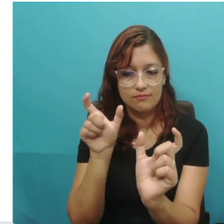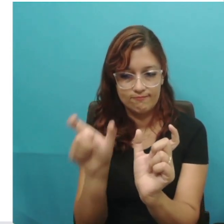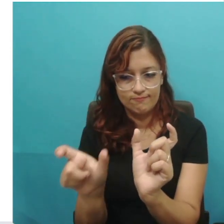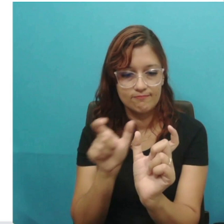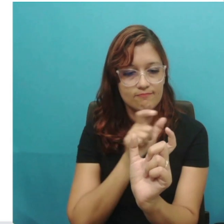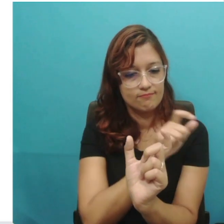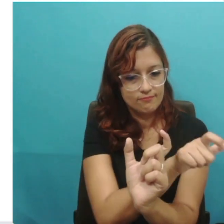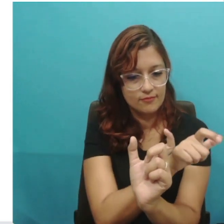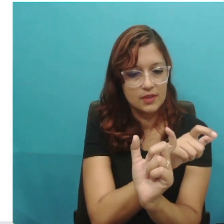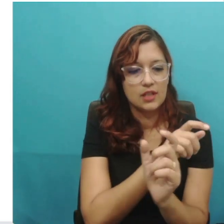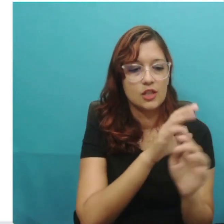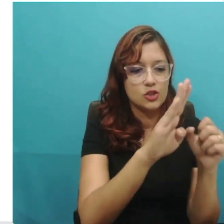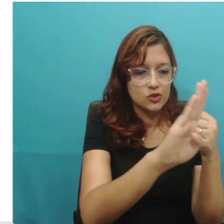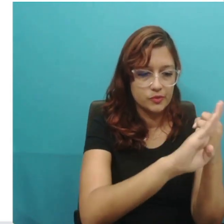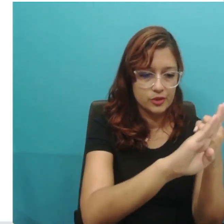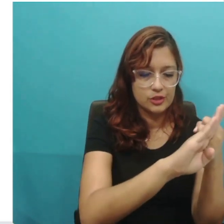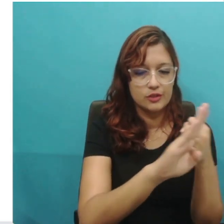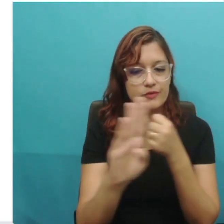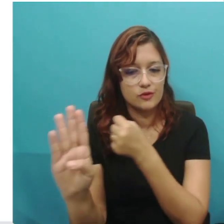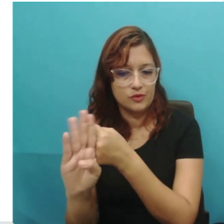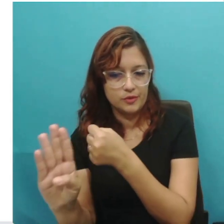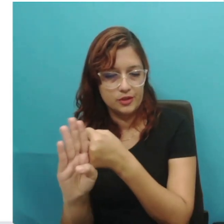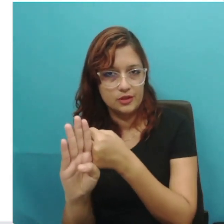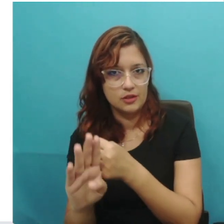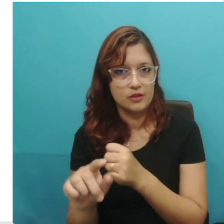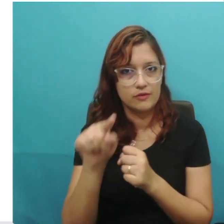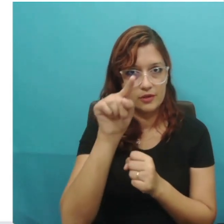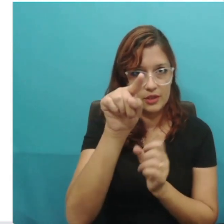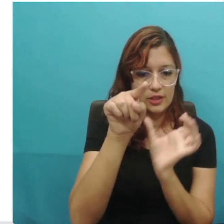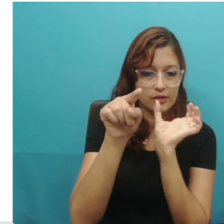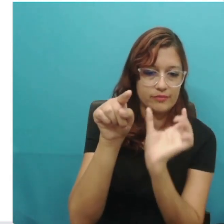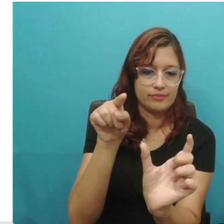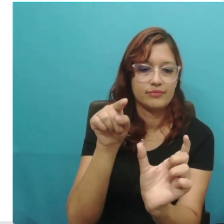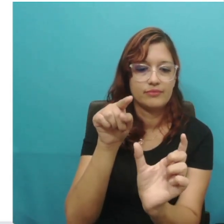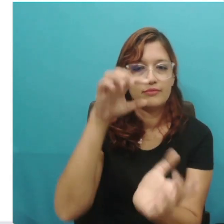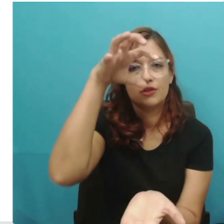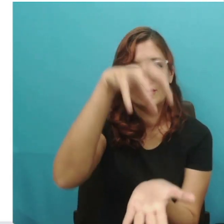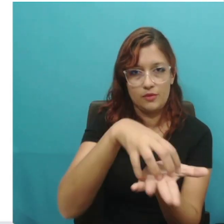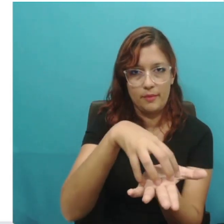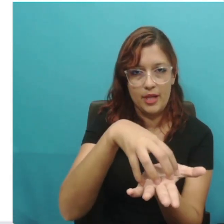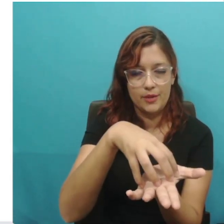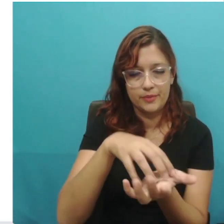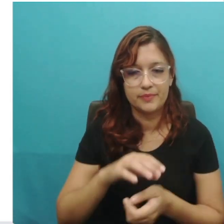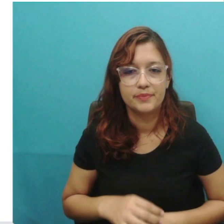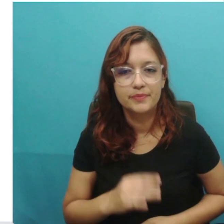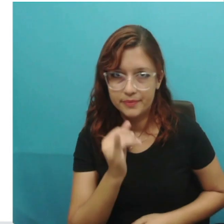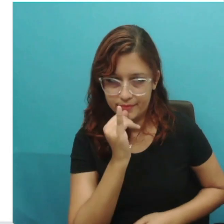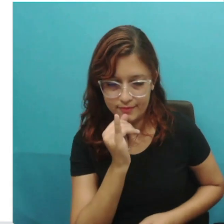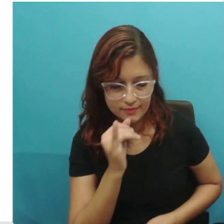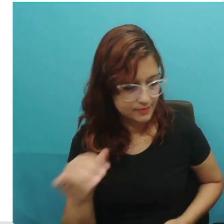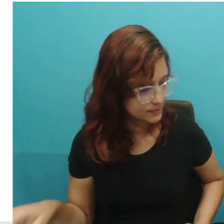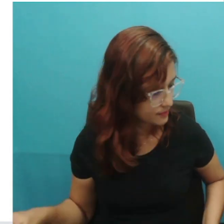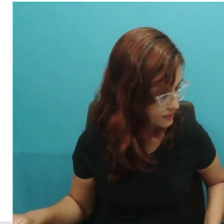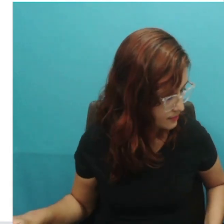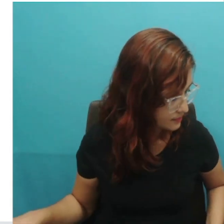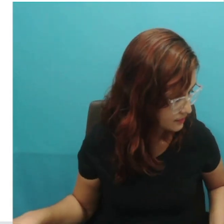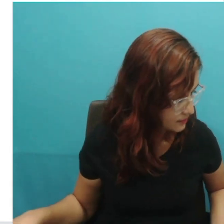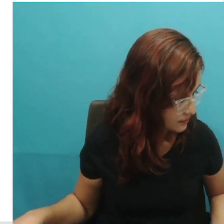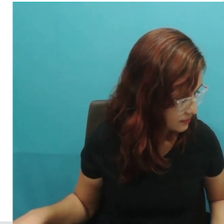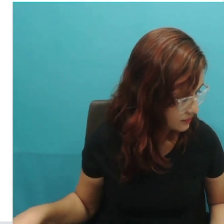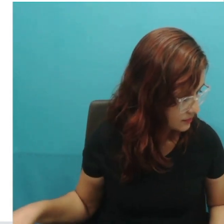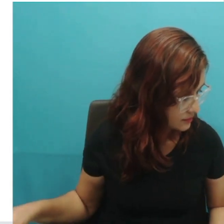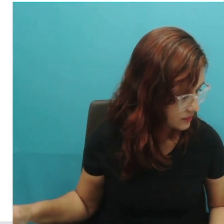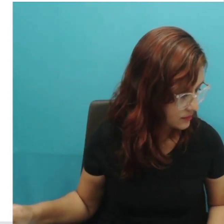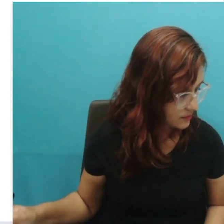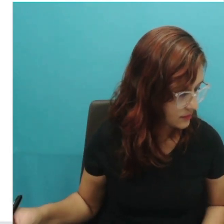Você vai perceber que esse pronome ele vai estar entre dois substantivos. E ele vai estar lá no meio.